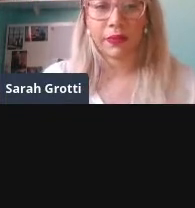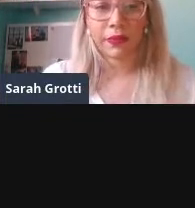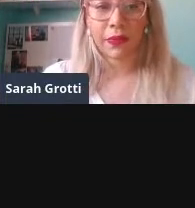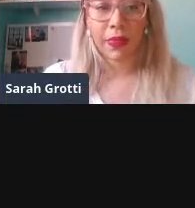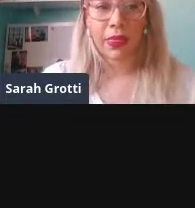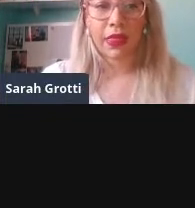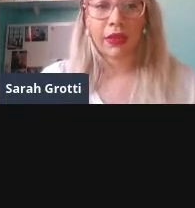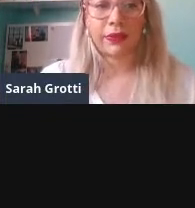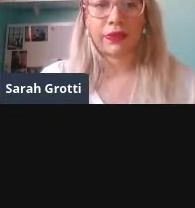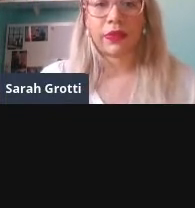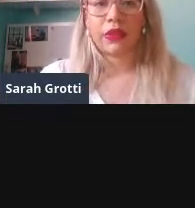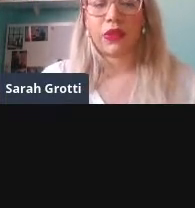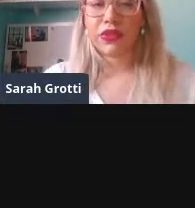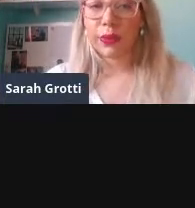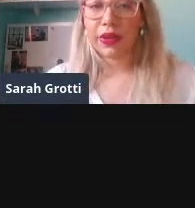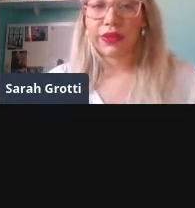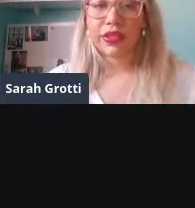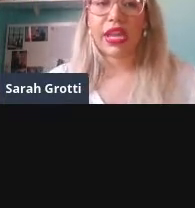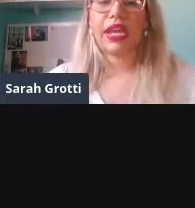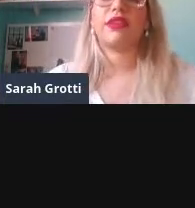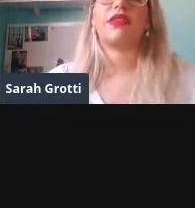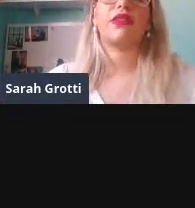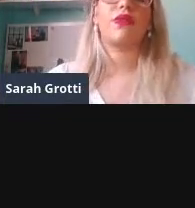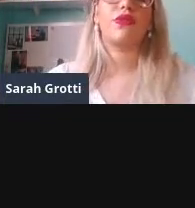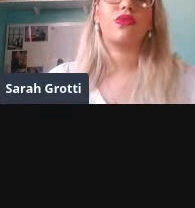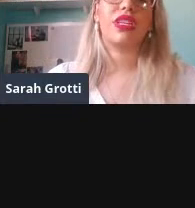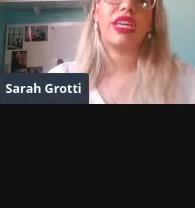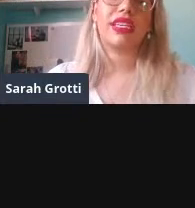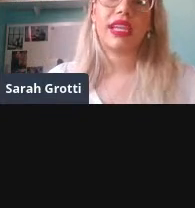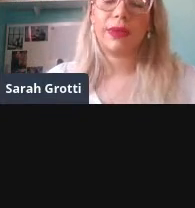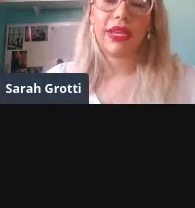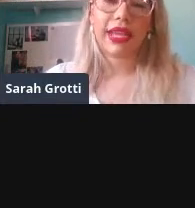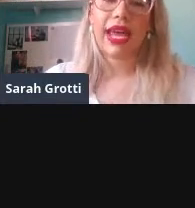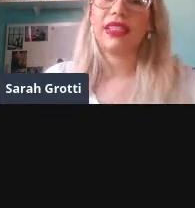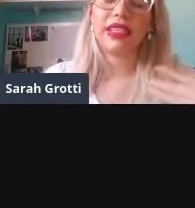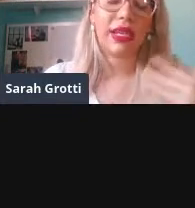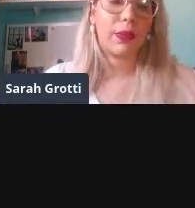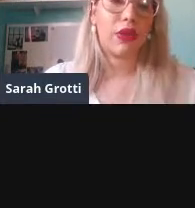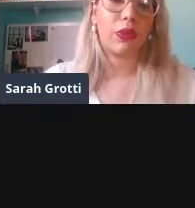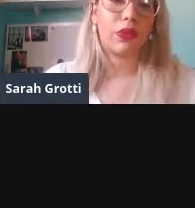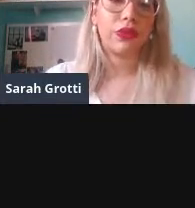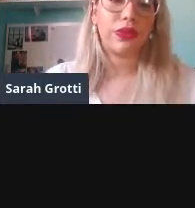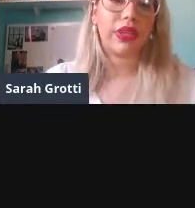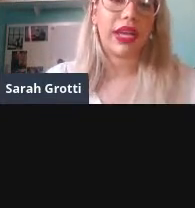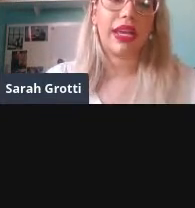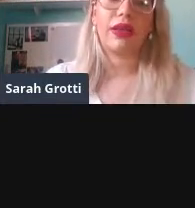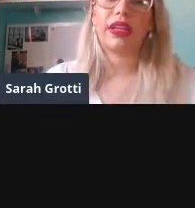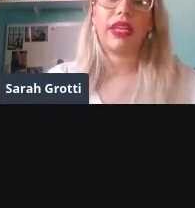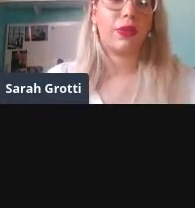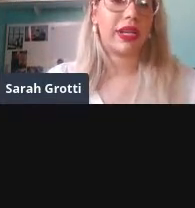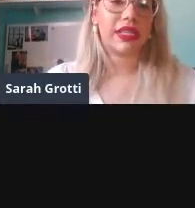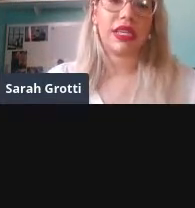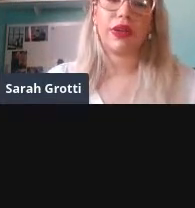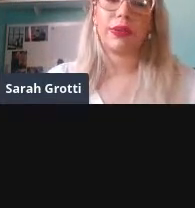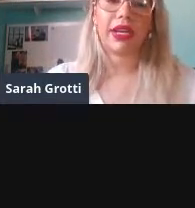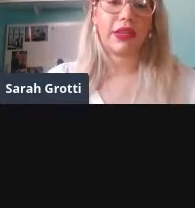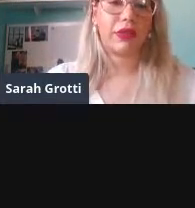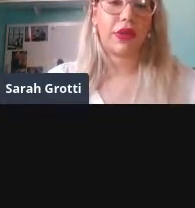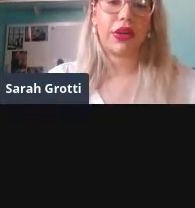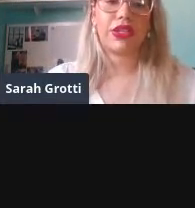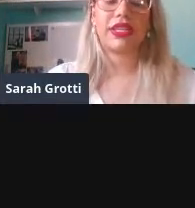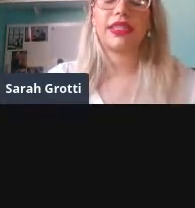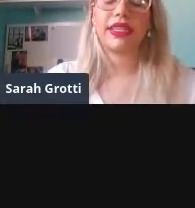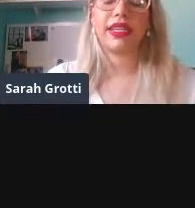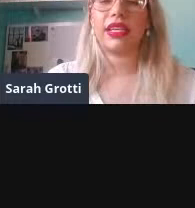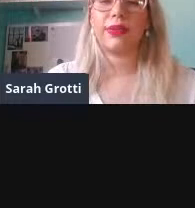deficiências. Trouxe para vocês uns guias alimentares que tem pelo mundo, né? Tem no Brasil, América